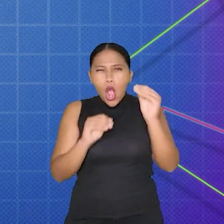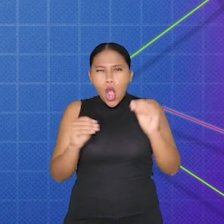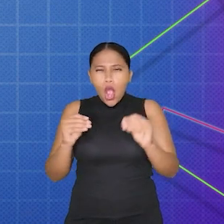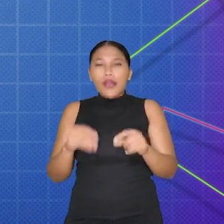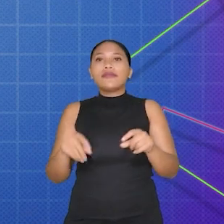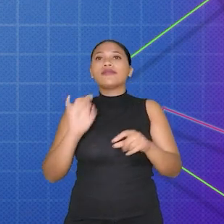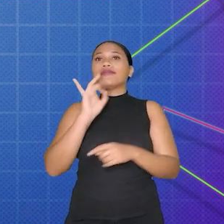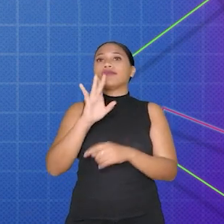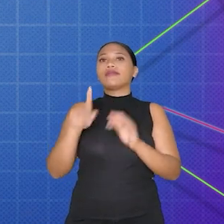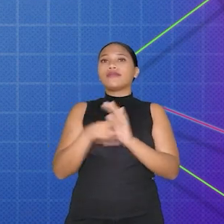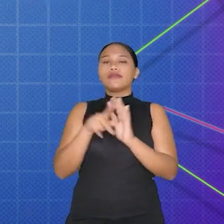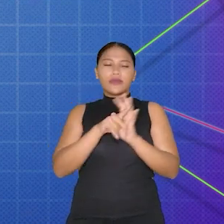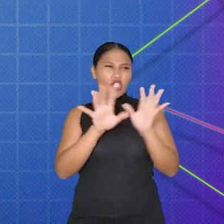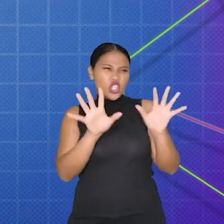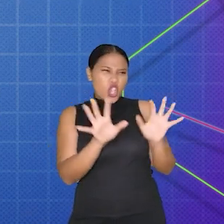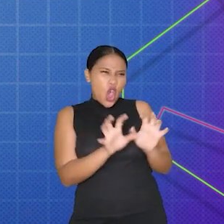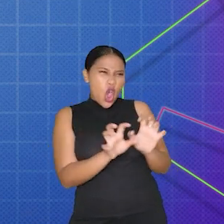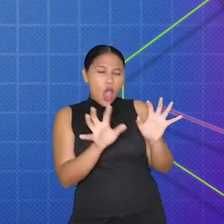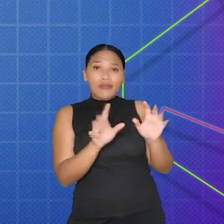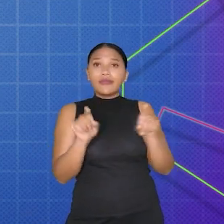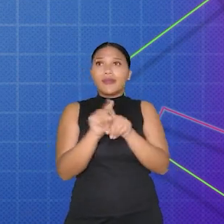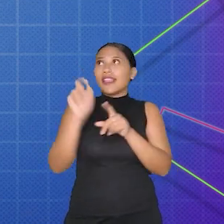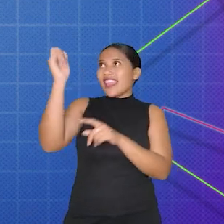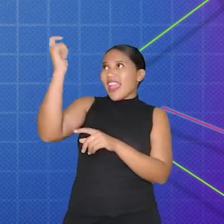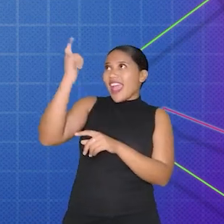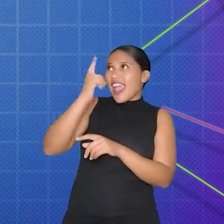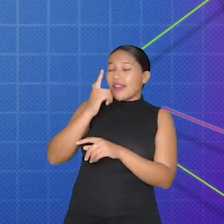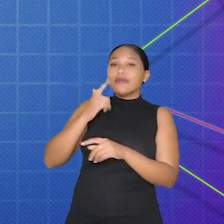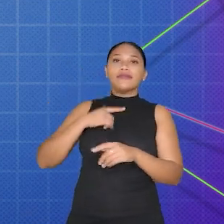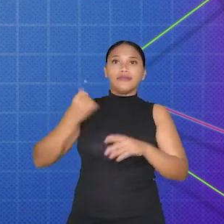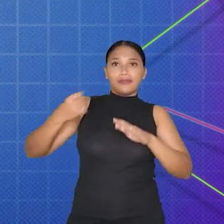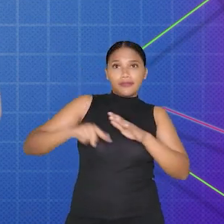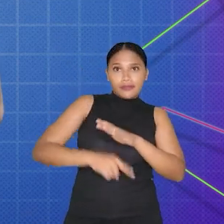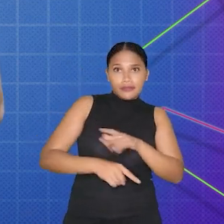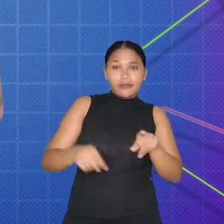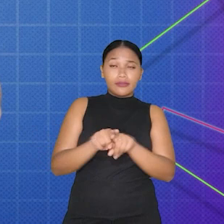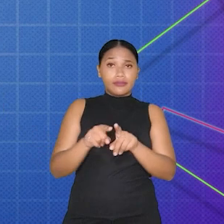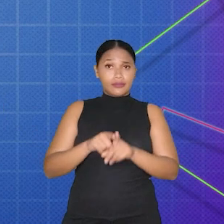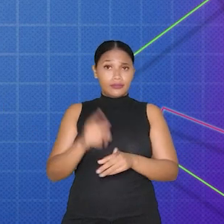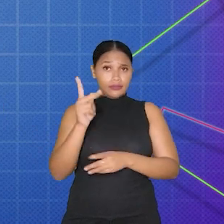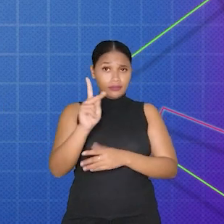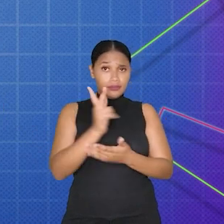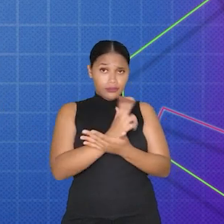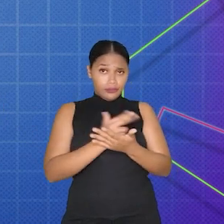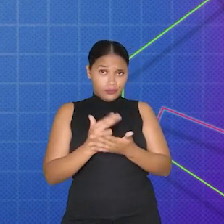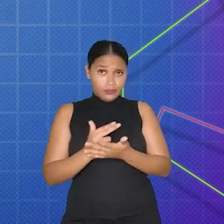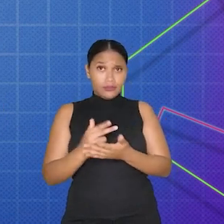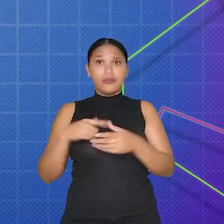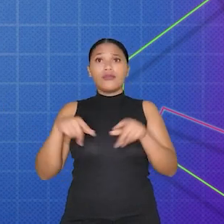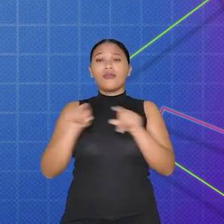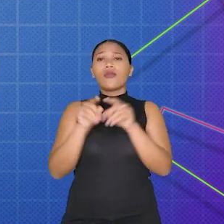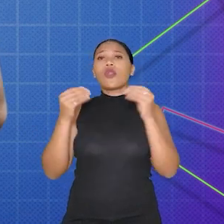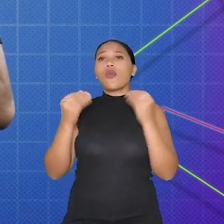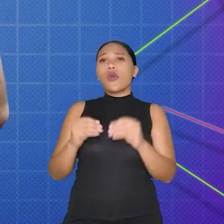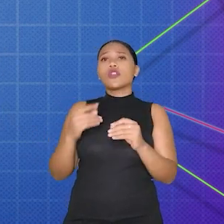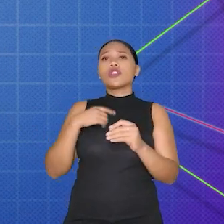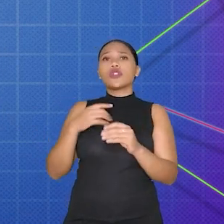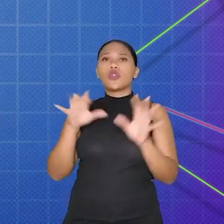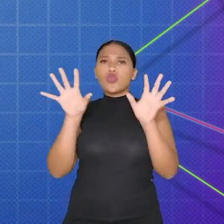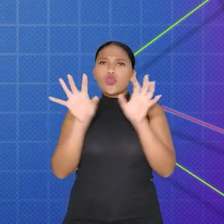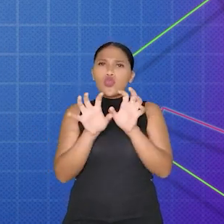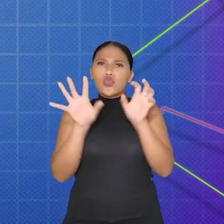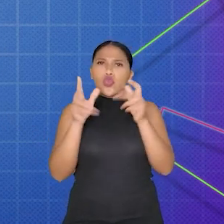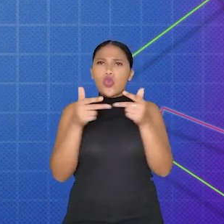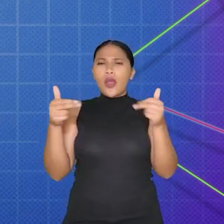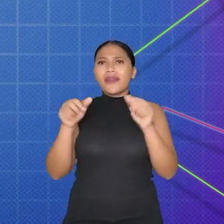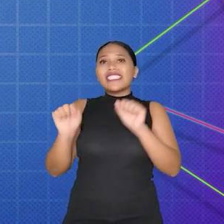menores. Adicione sombras e realces. Para dar profundidade e dimensão ao seu desenho, adicione sombras e